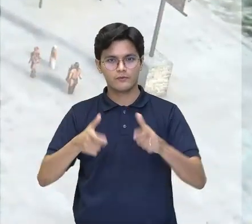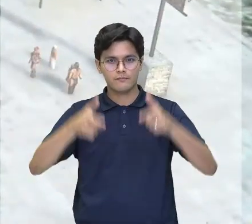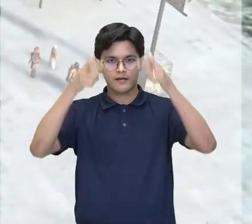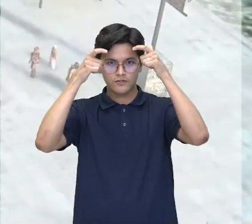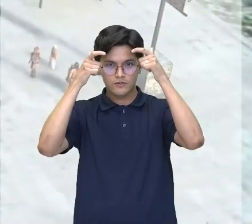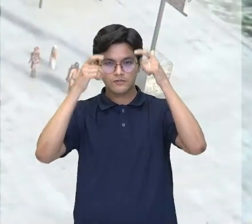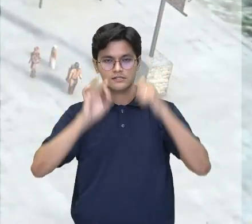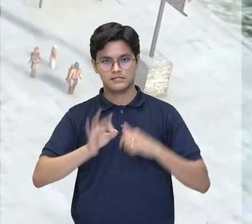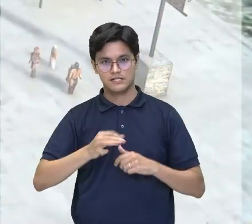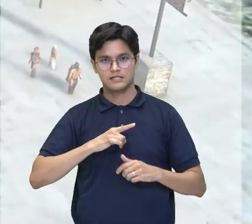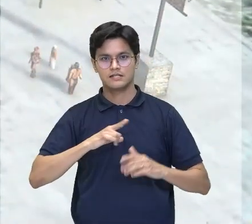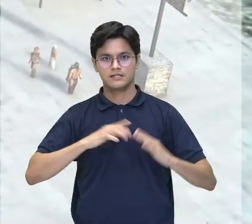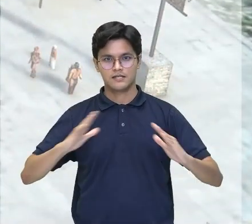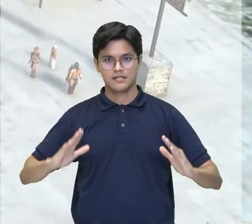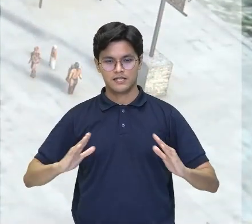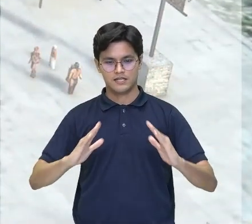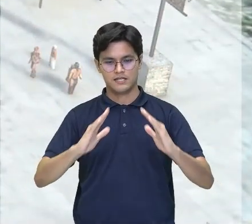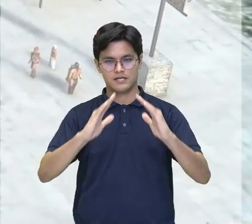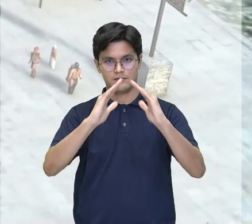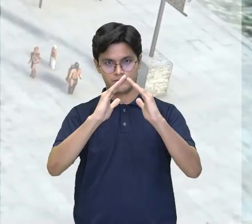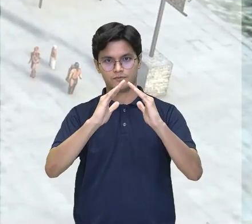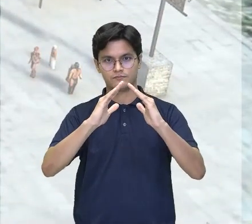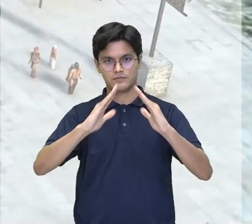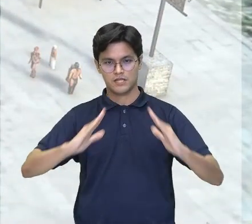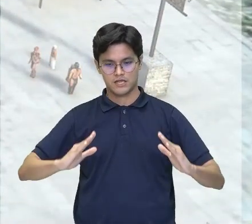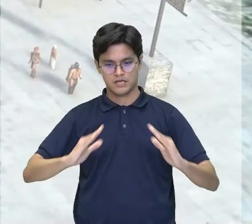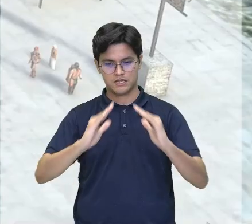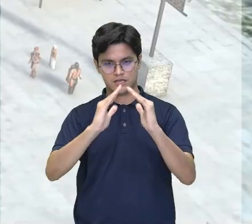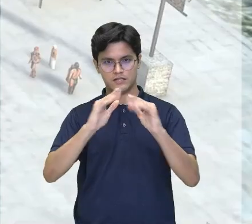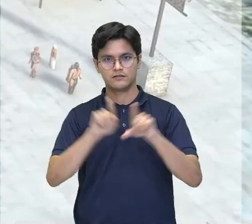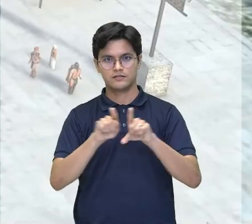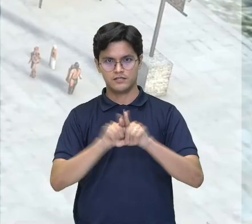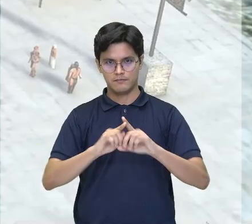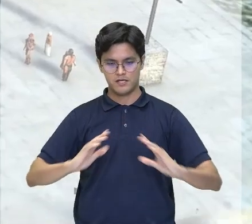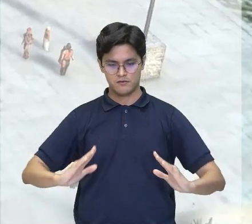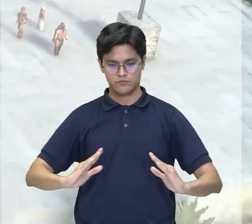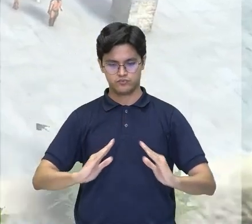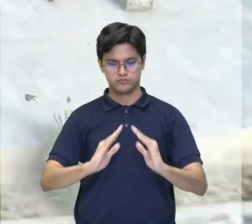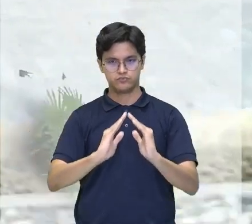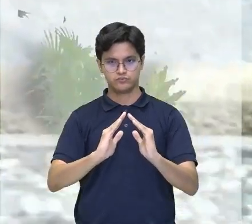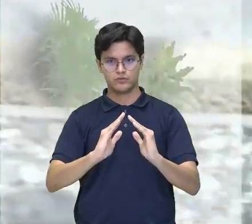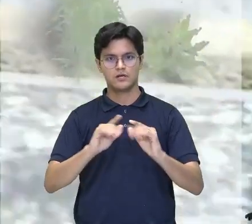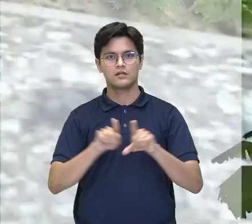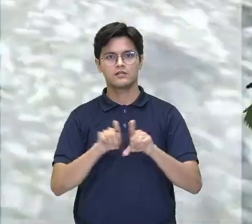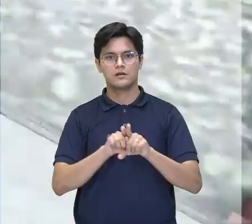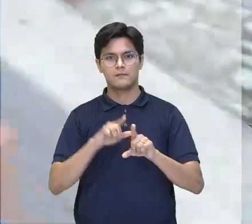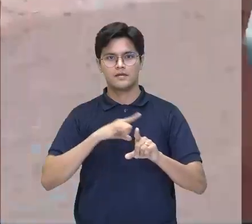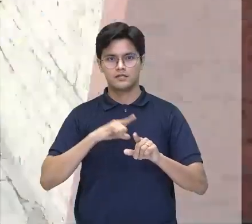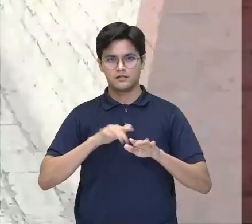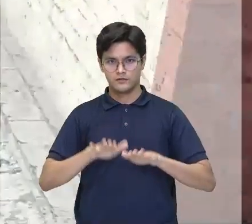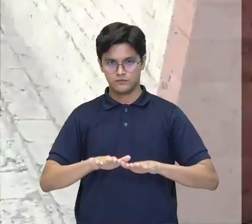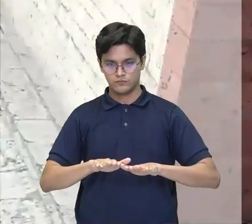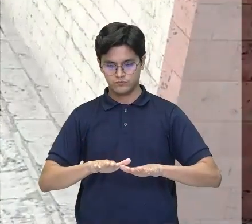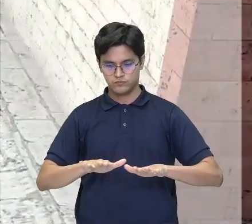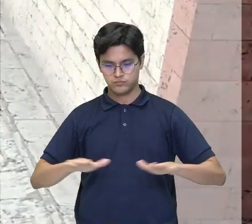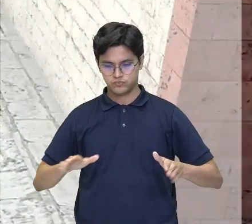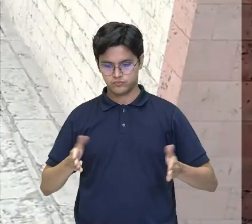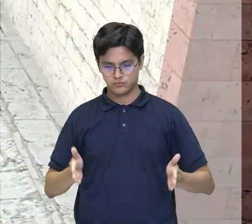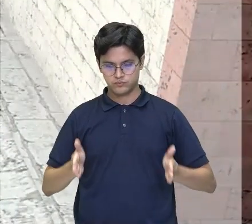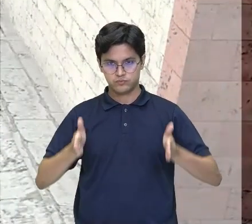estão observando agora, né? Nessa forma aí também de pirâmide. Temos a Tlachtli, que é